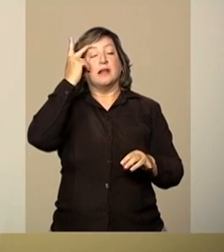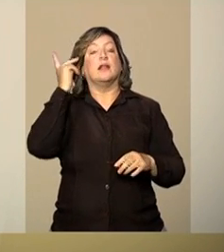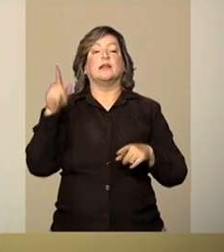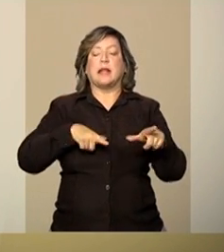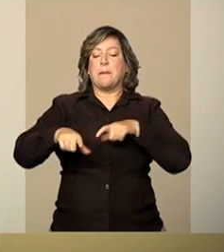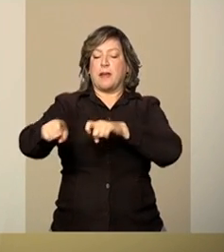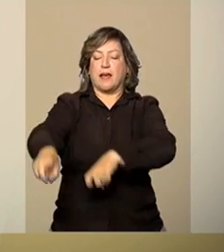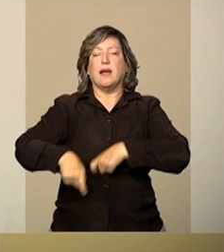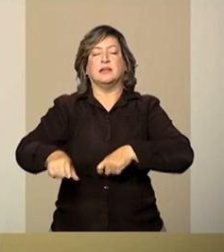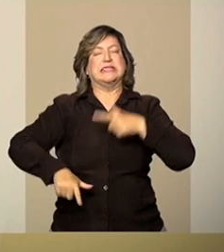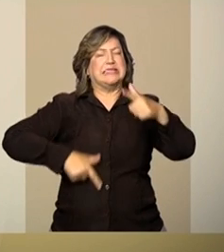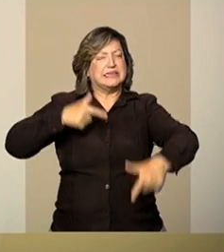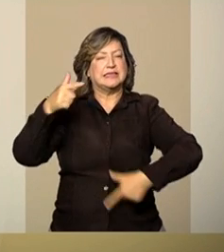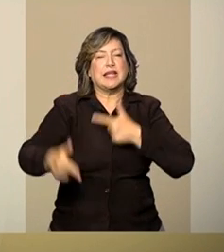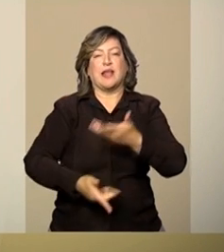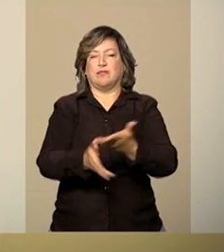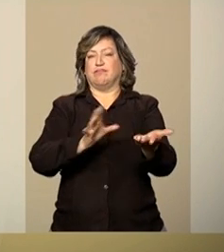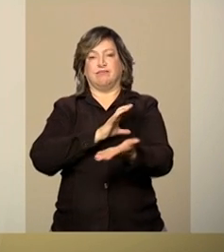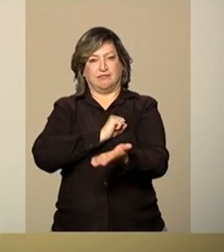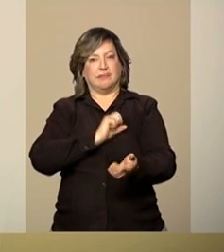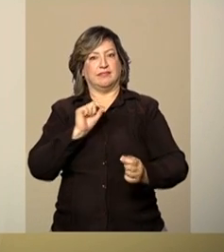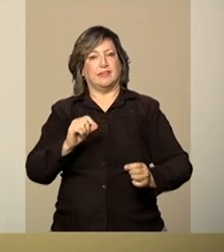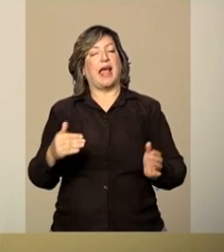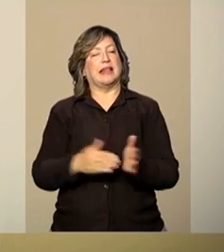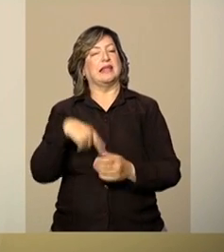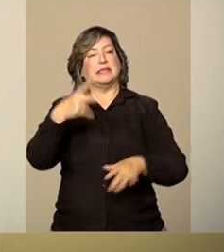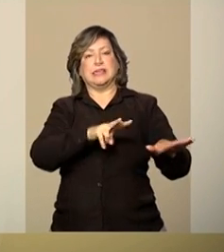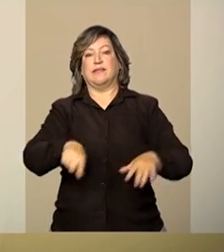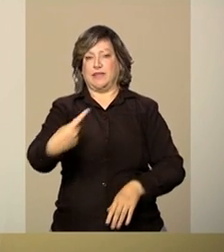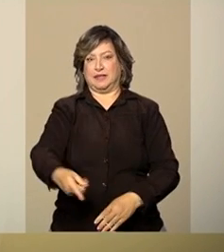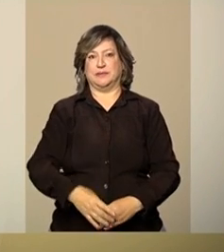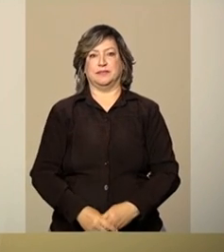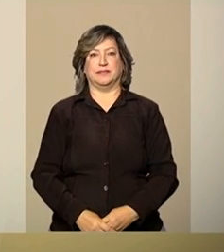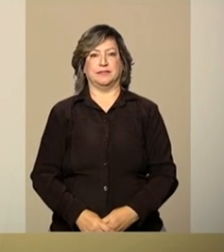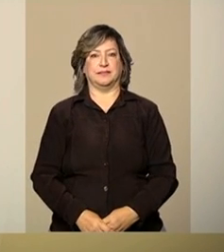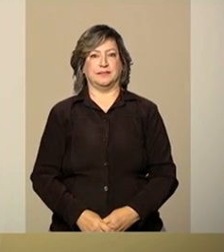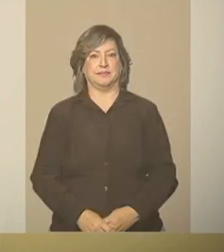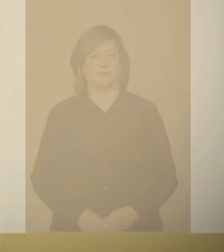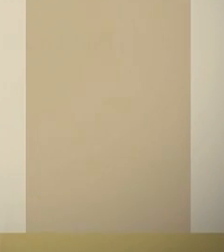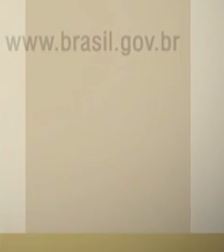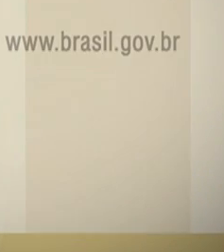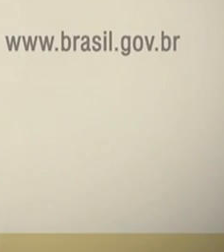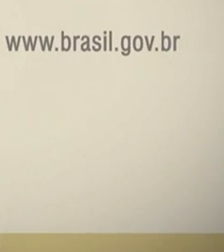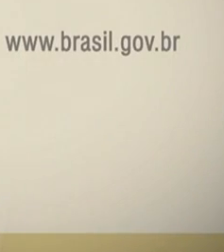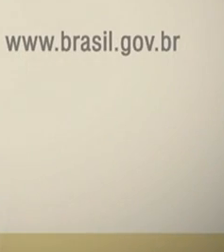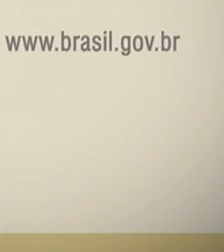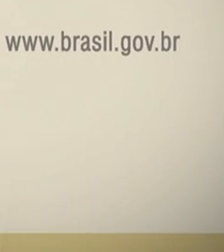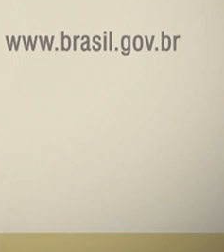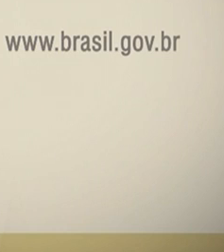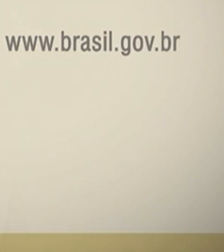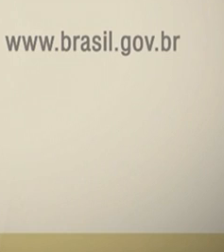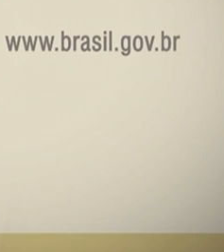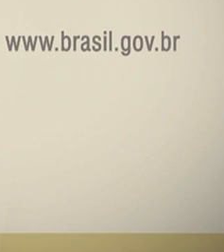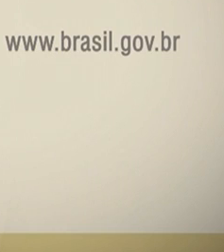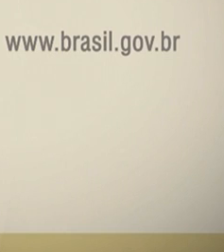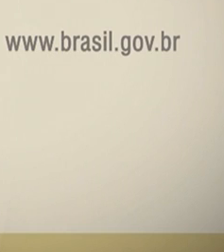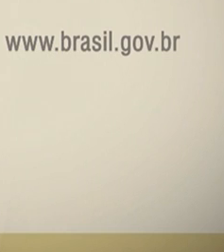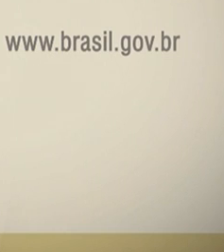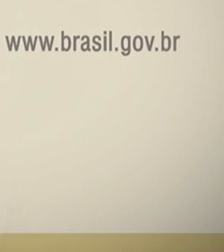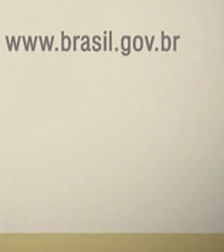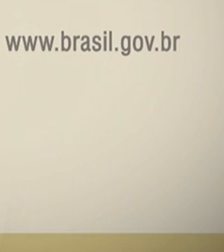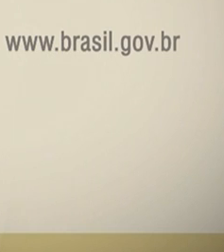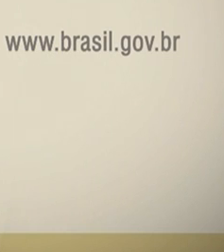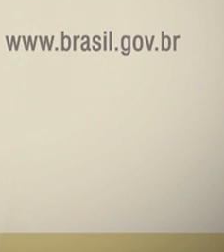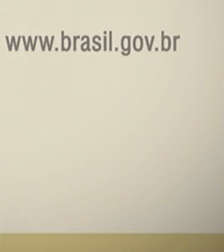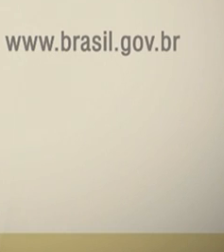para os nossos batalhadores e queridos agricultores até a semana que vem Luci Obrigado presidenta você que nos nove pode